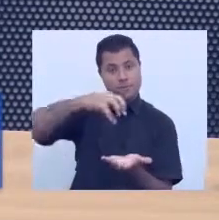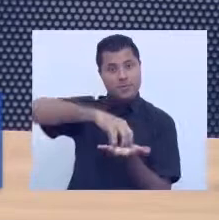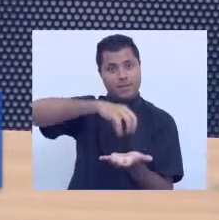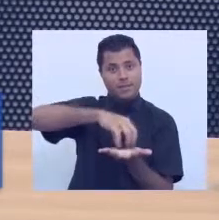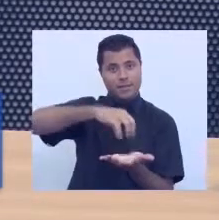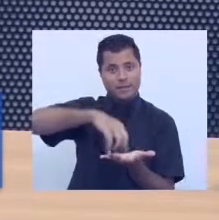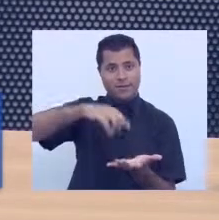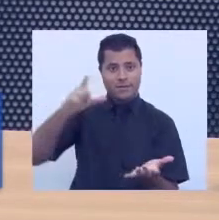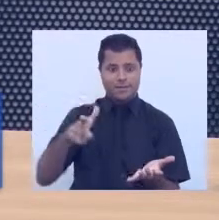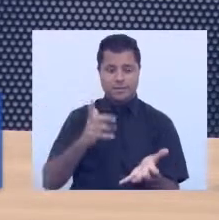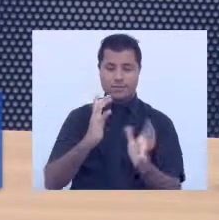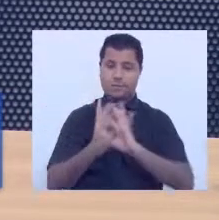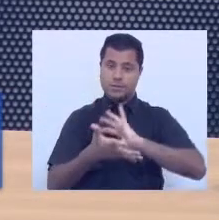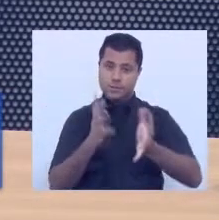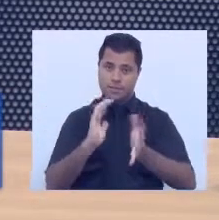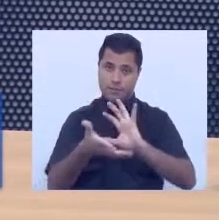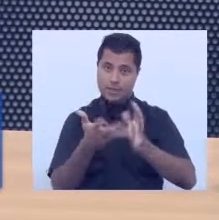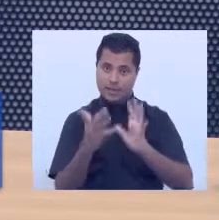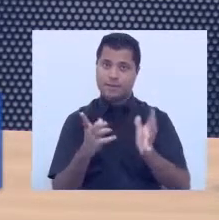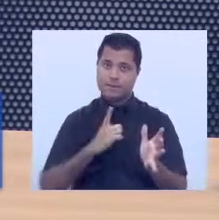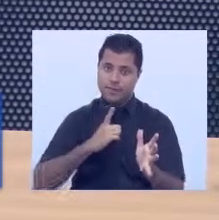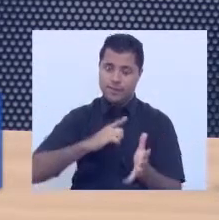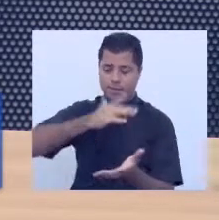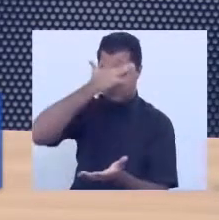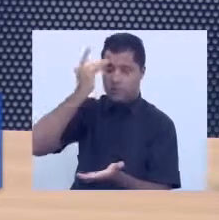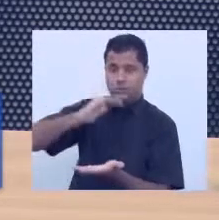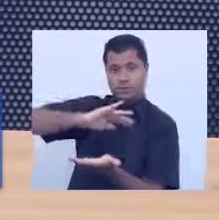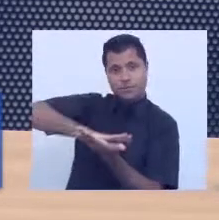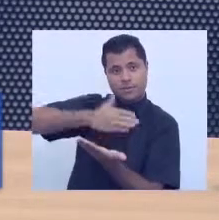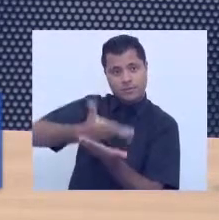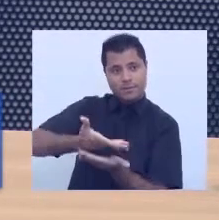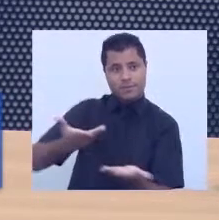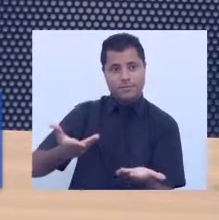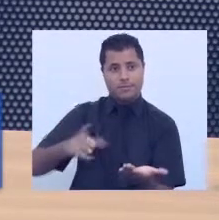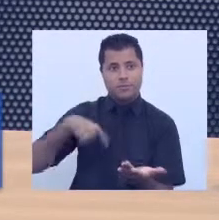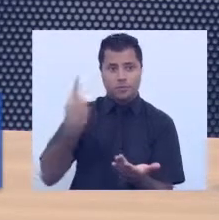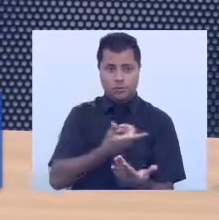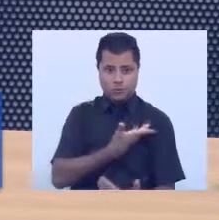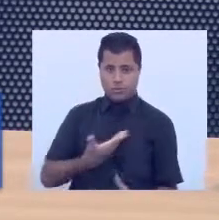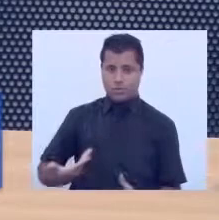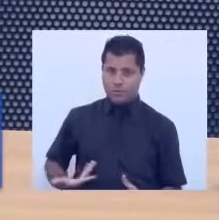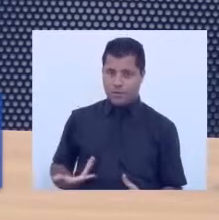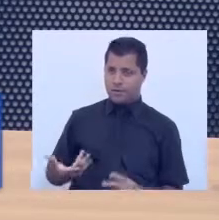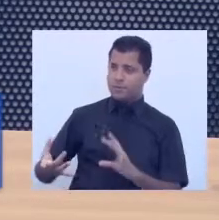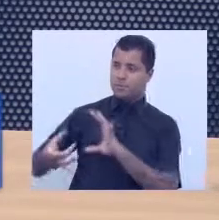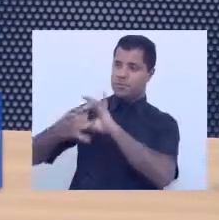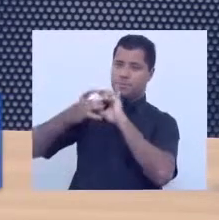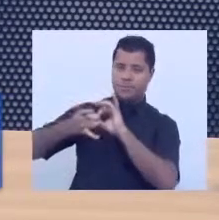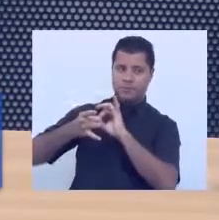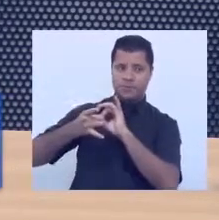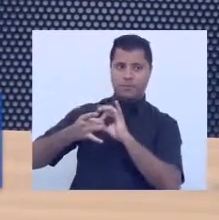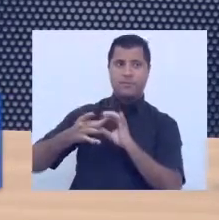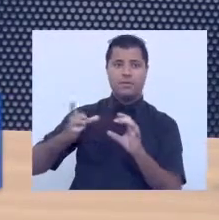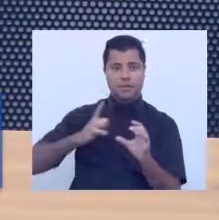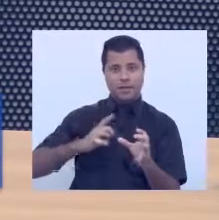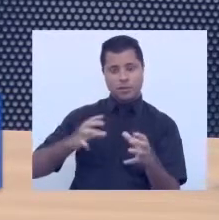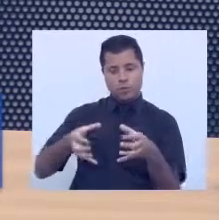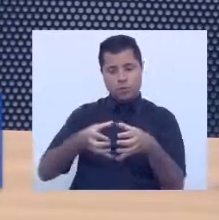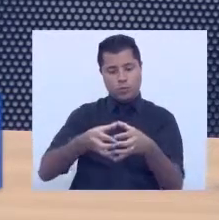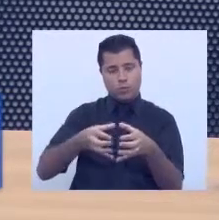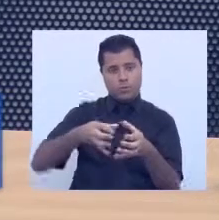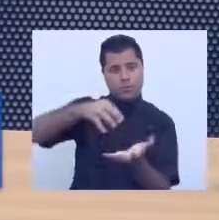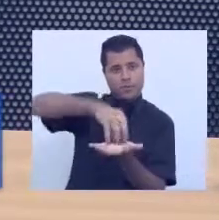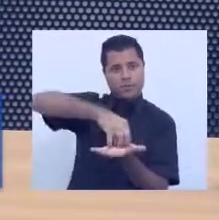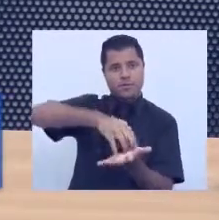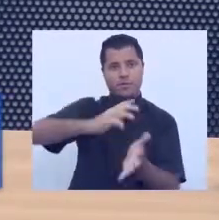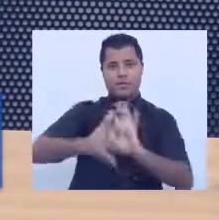que nós fizemos uma parceira com o governo federal em janeiro, através do plano Viver Sem Limites, vem uma central de Libras para a coordenadoria,